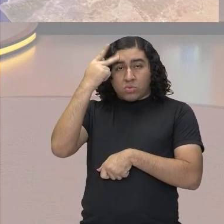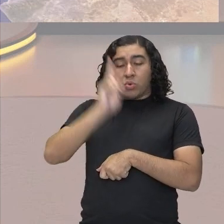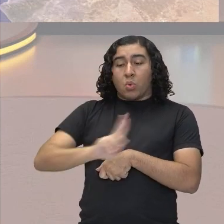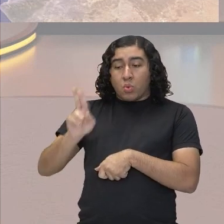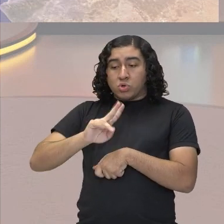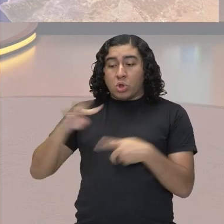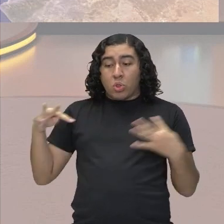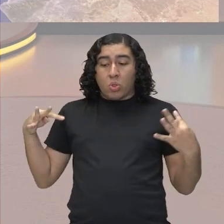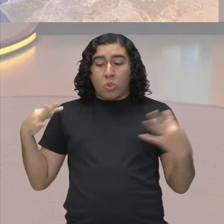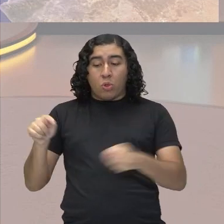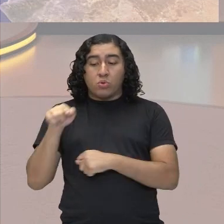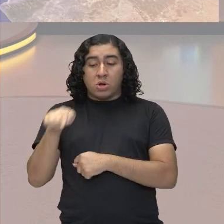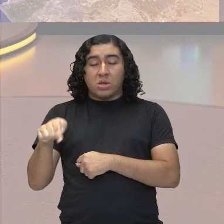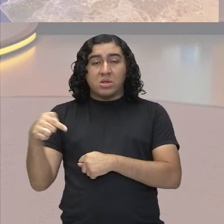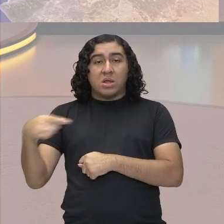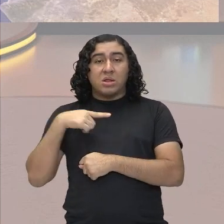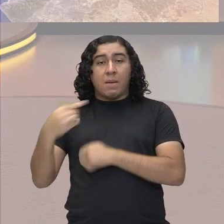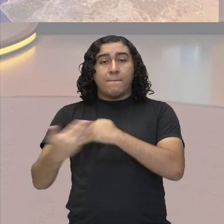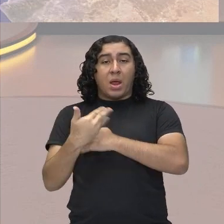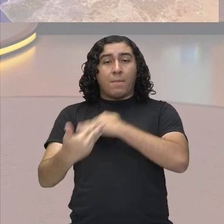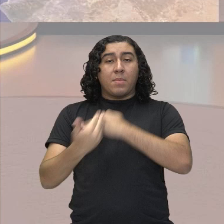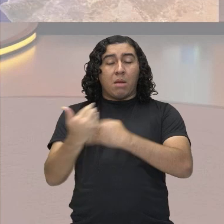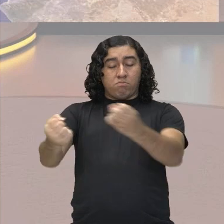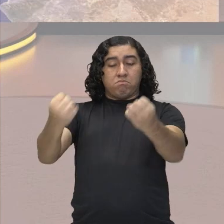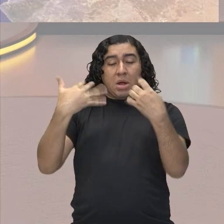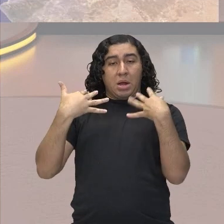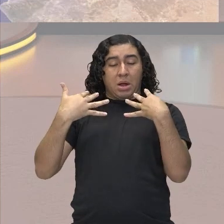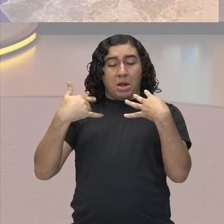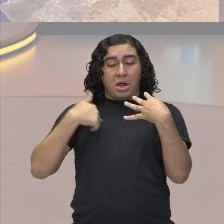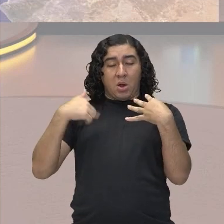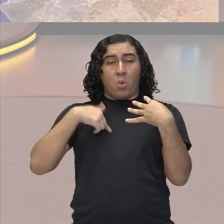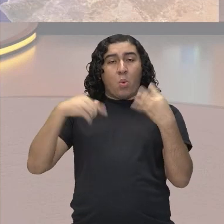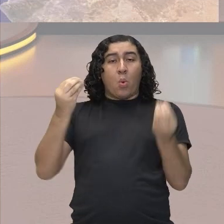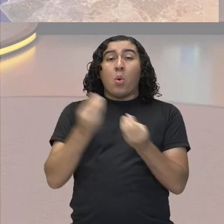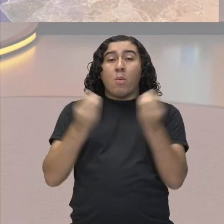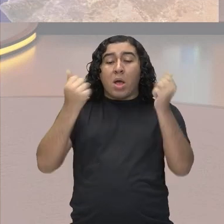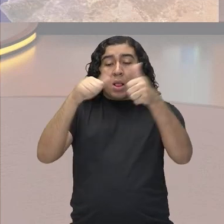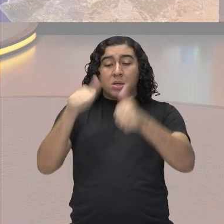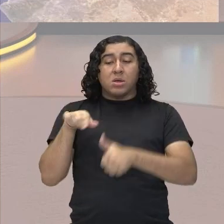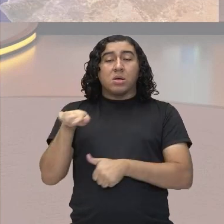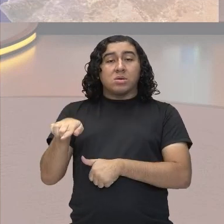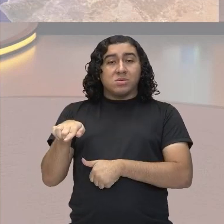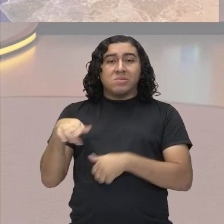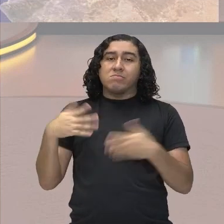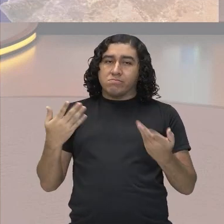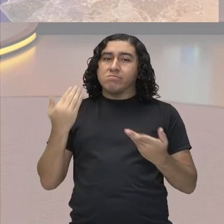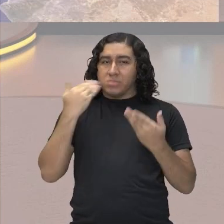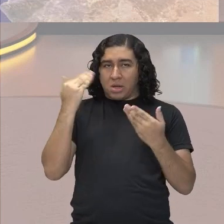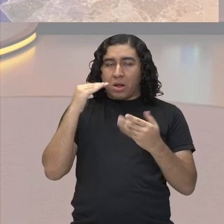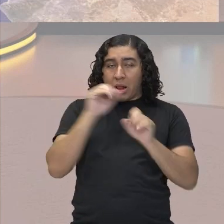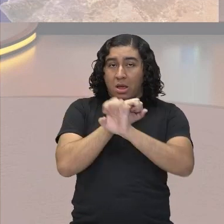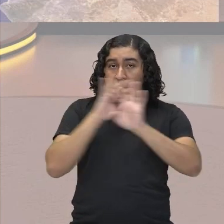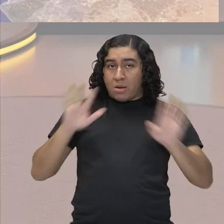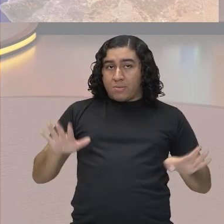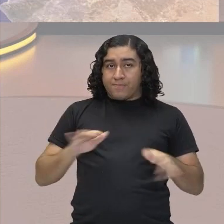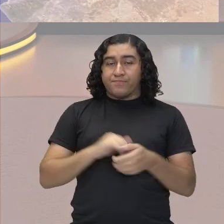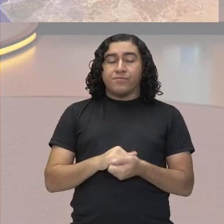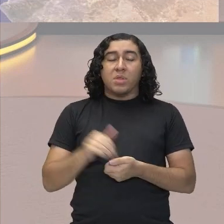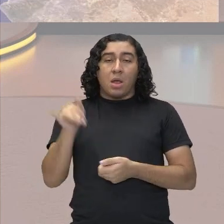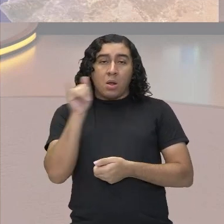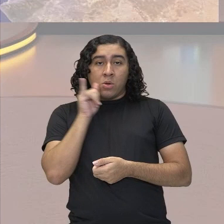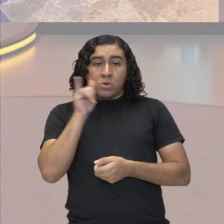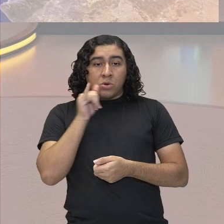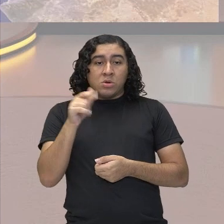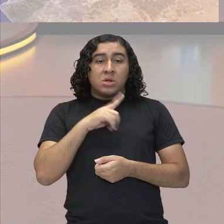aquilo que está entrando na minha vida? Estão me entendendo isso daí? Então, Bauman, ele vai fazer